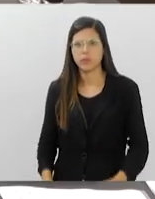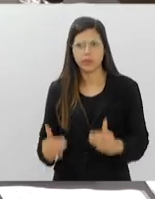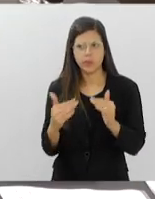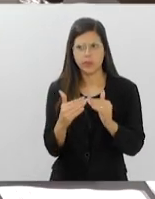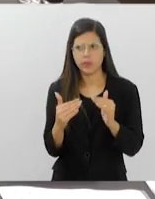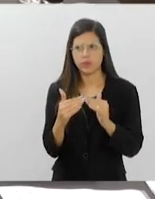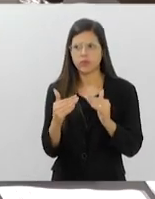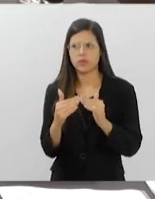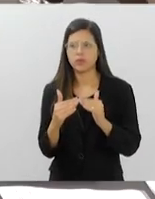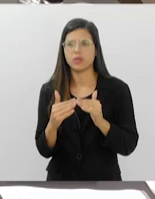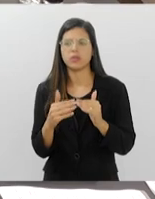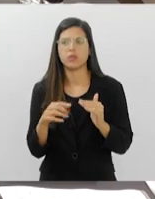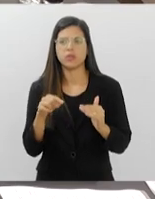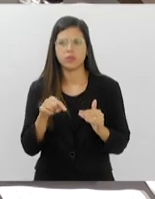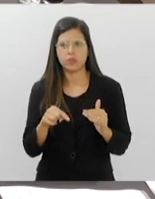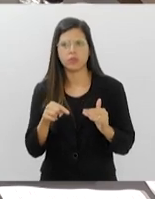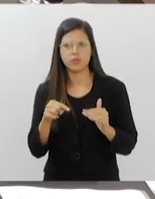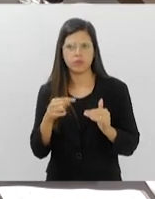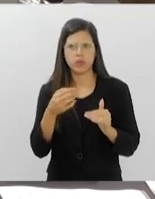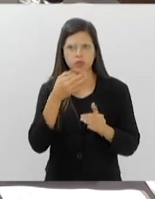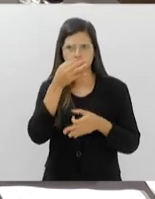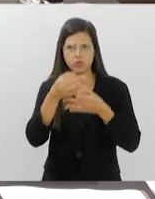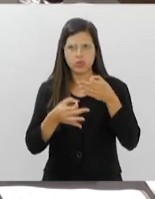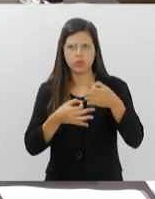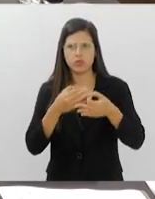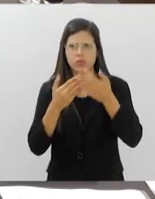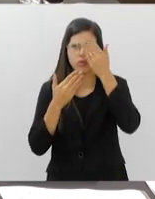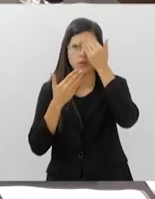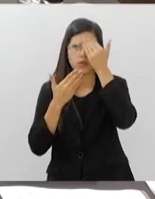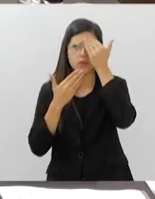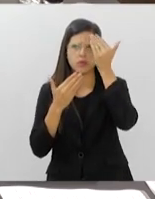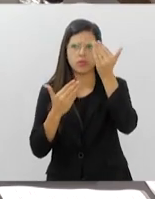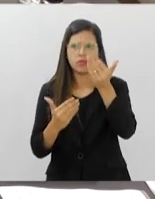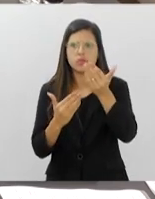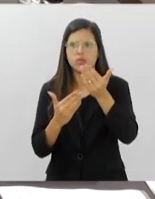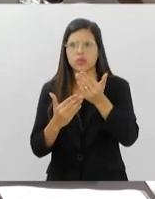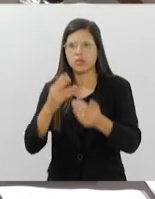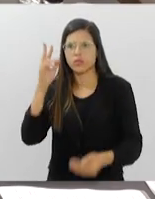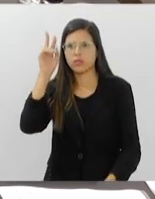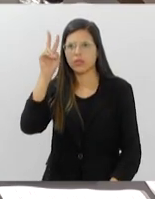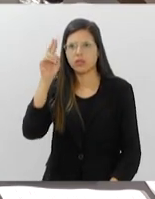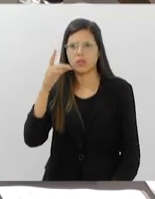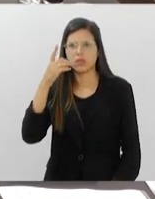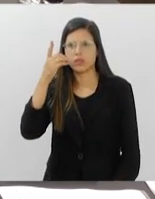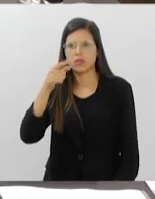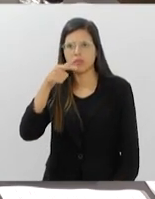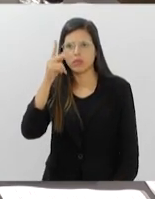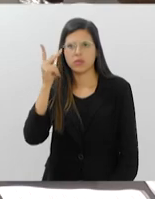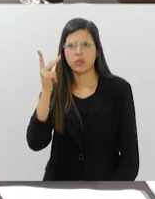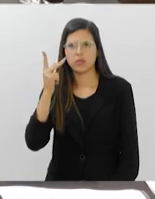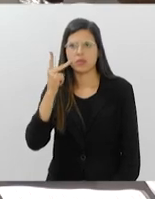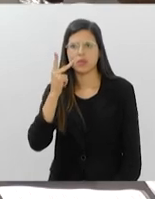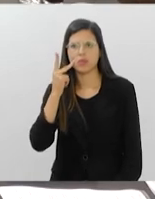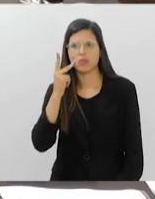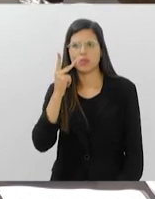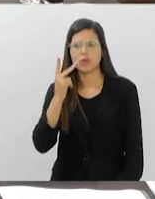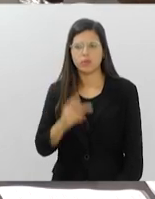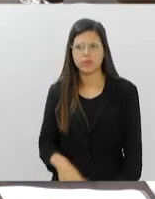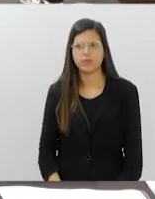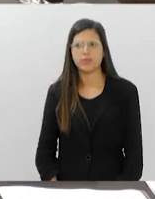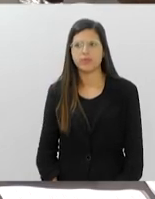vosso encaminhamento e também agradecendo as lembranças do deputado Luiz Paulo, que são todas